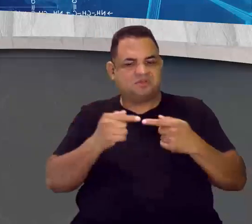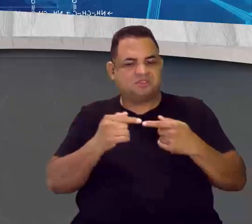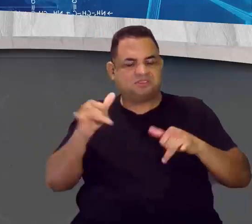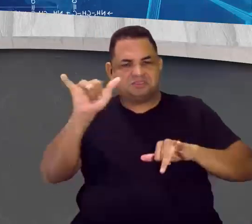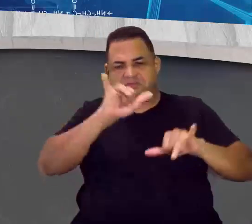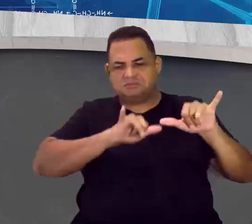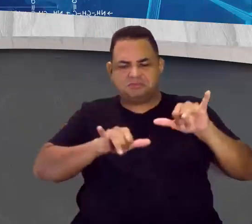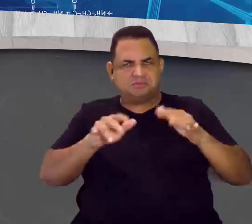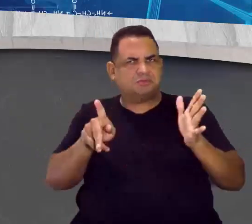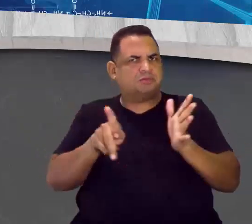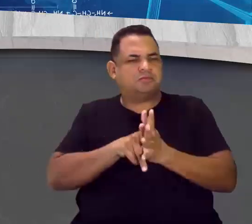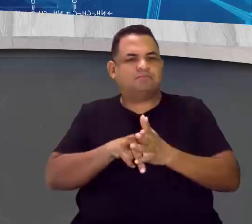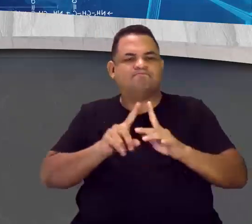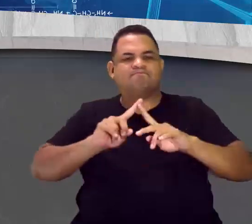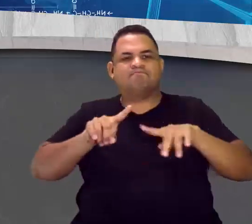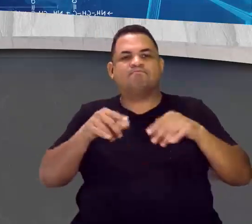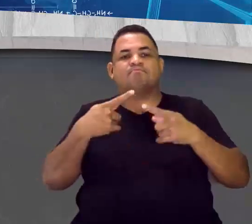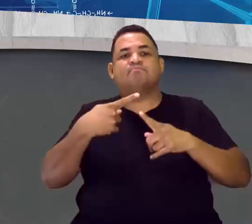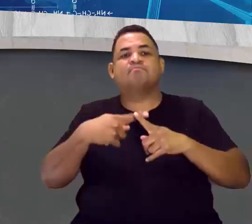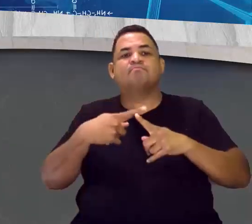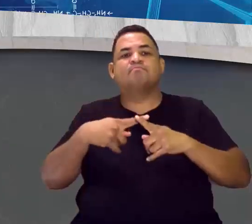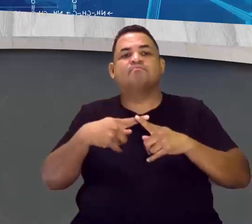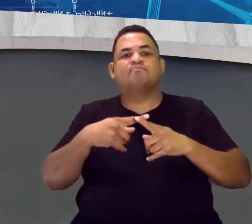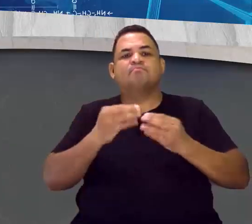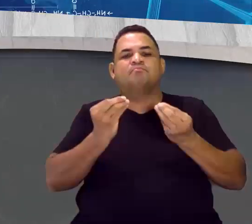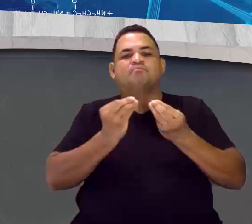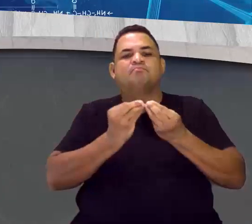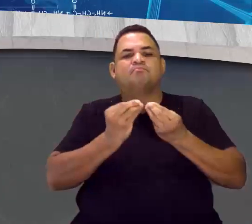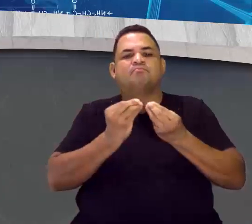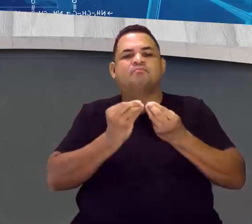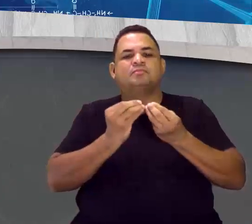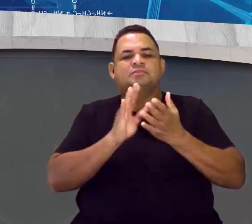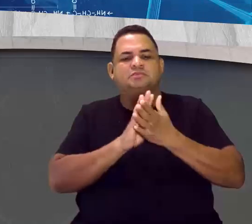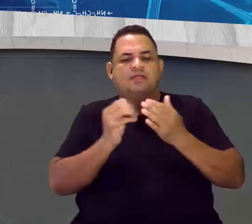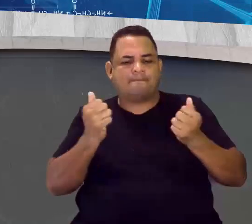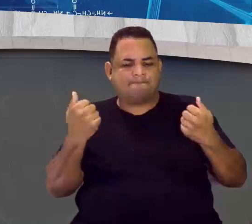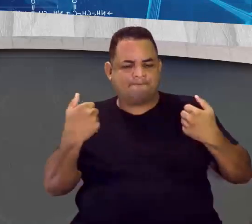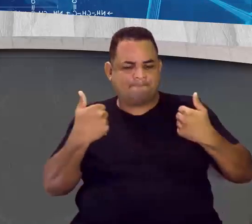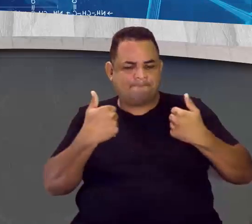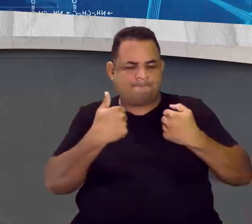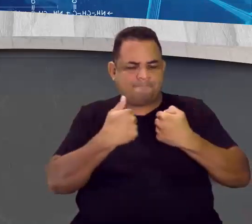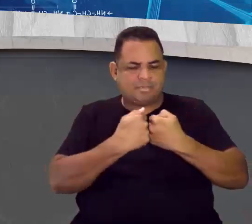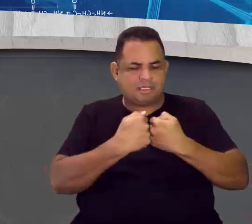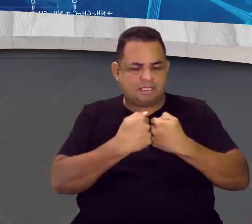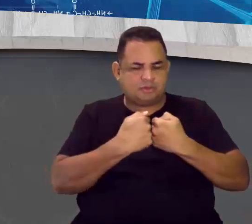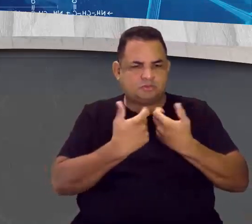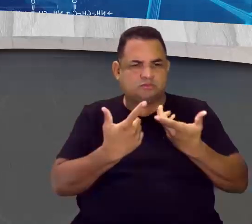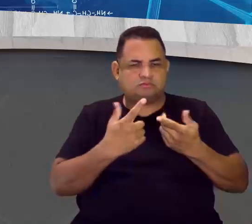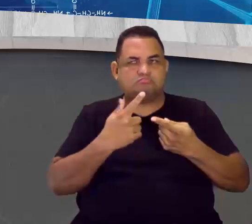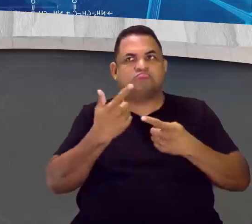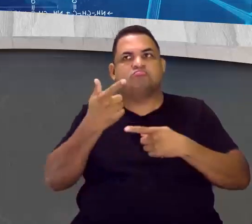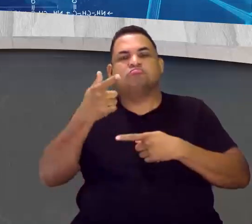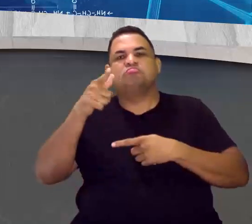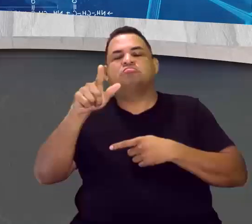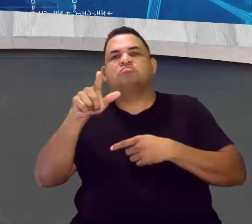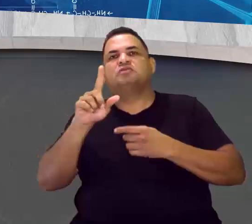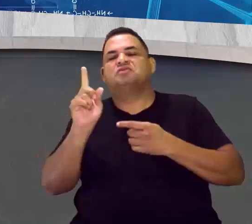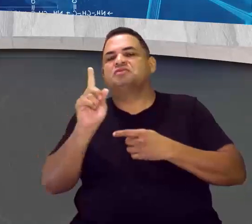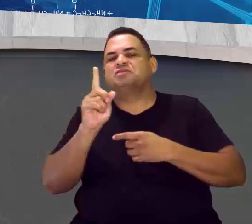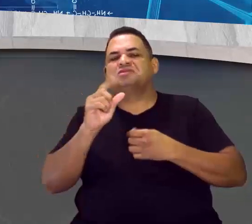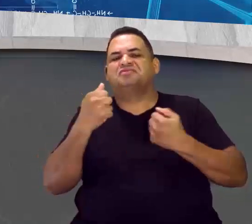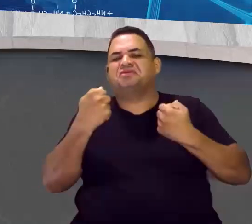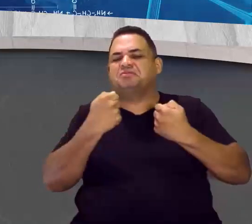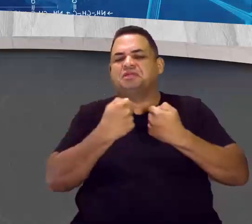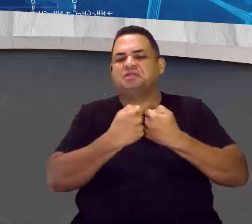em si, mas por que uma molécula se aproxima da outra e as outras não se